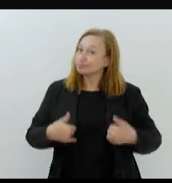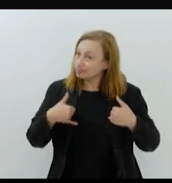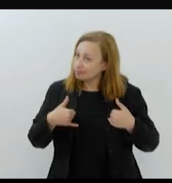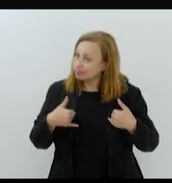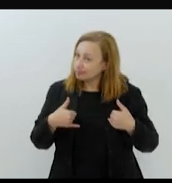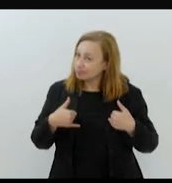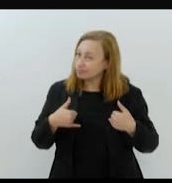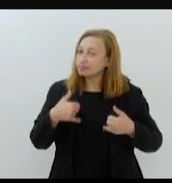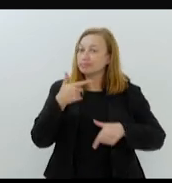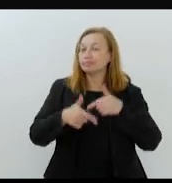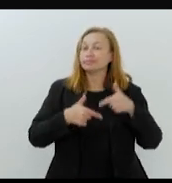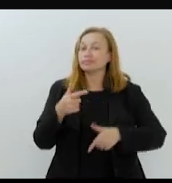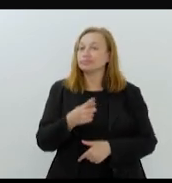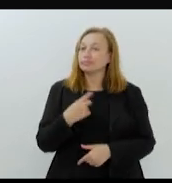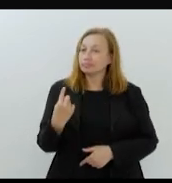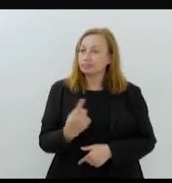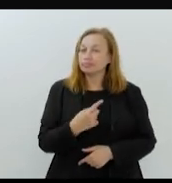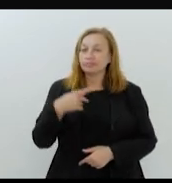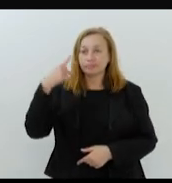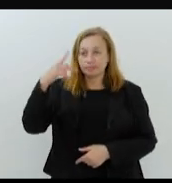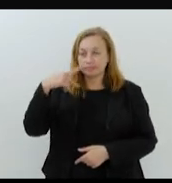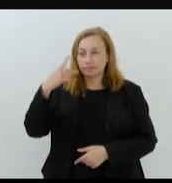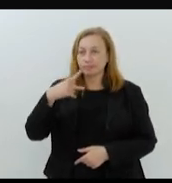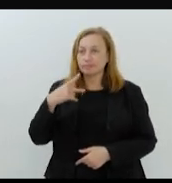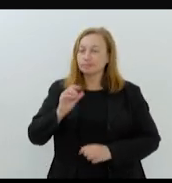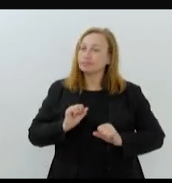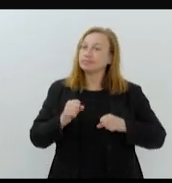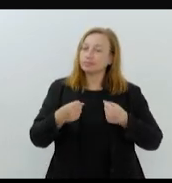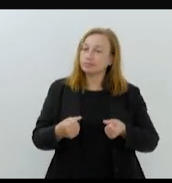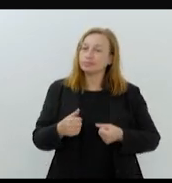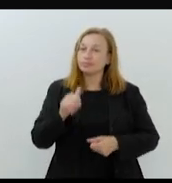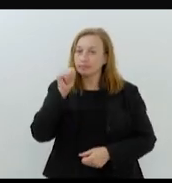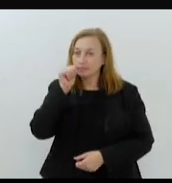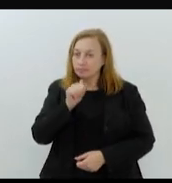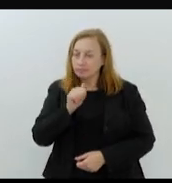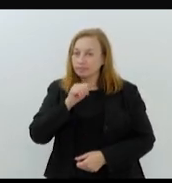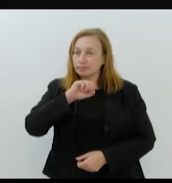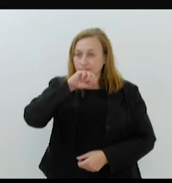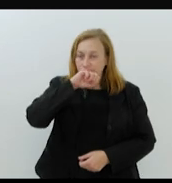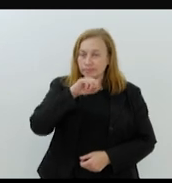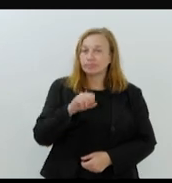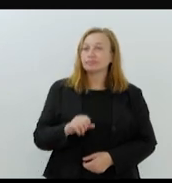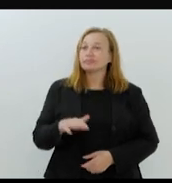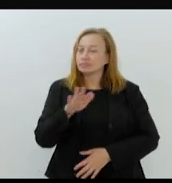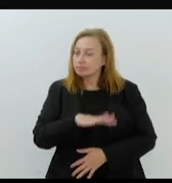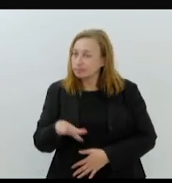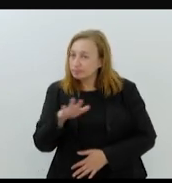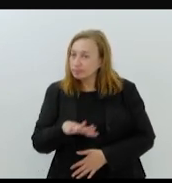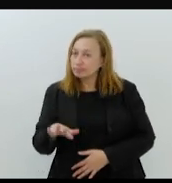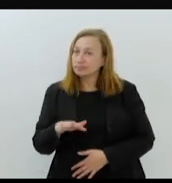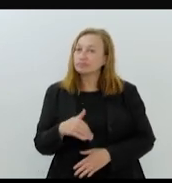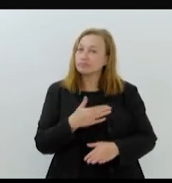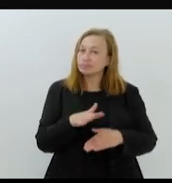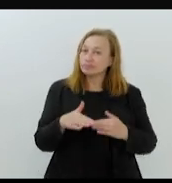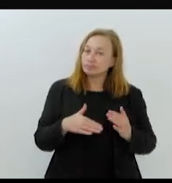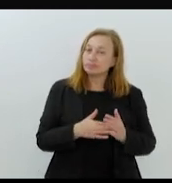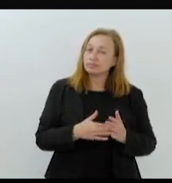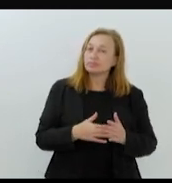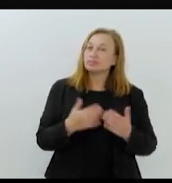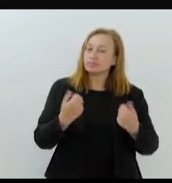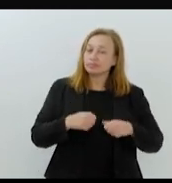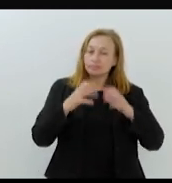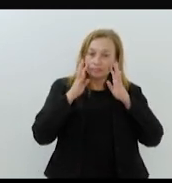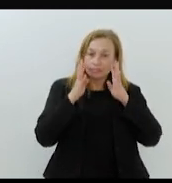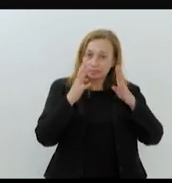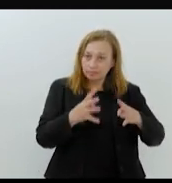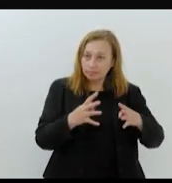trabalho de todos nós em defesa dessas mães, dessas crianças, daqueles que precisam, não é, de toda a